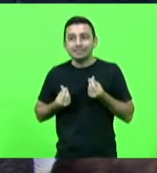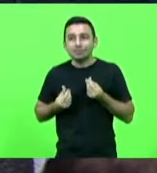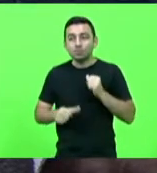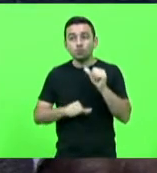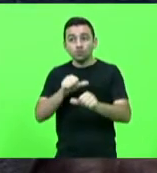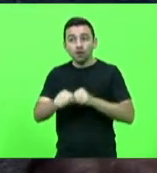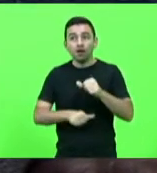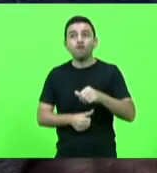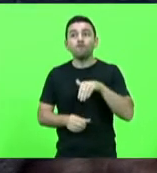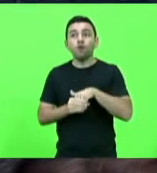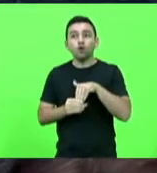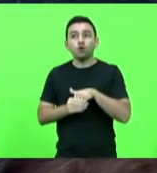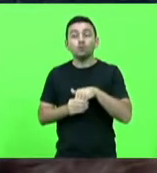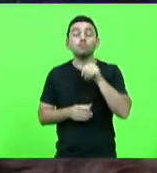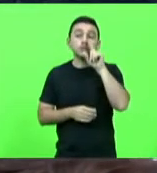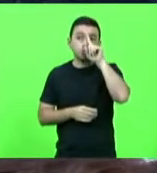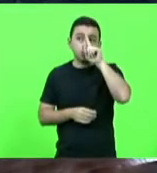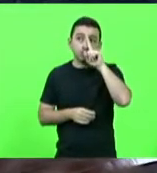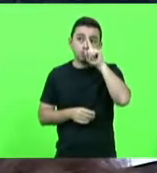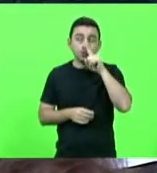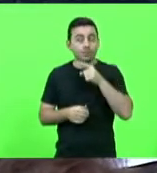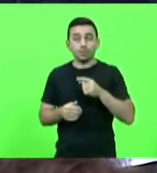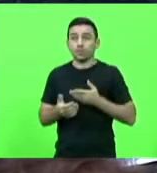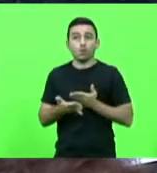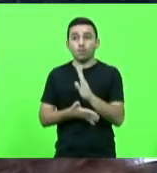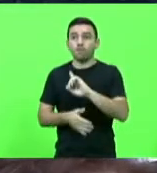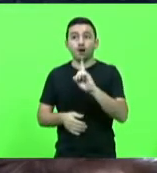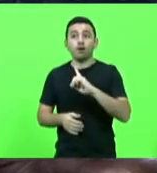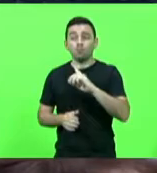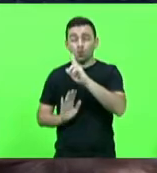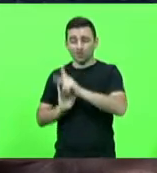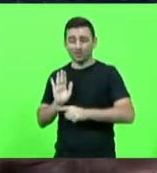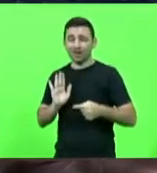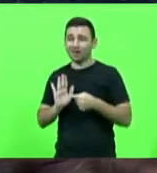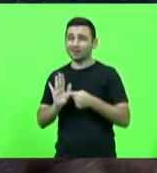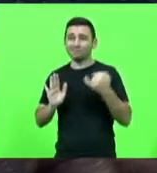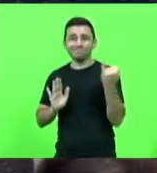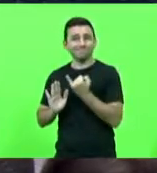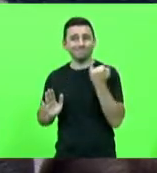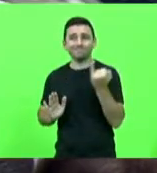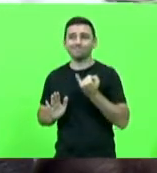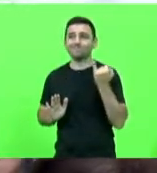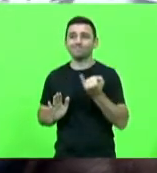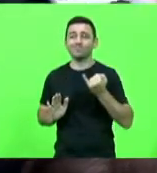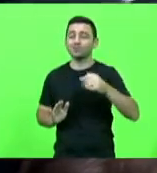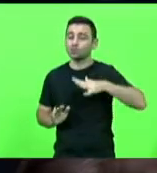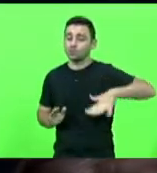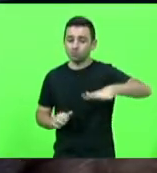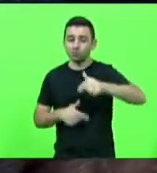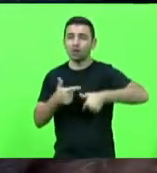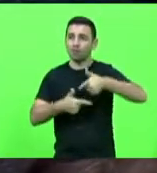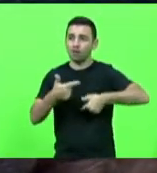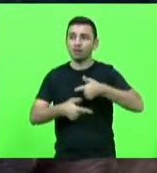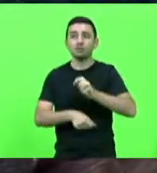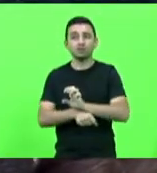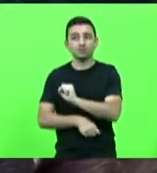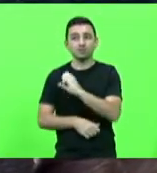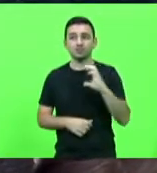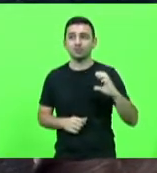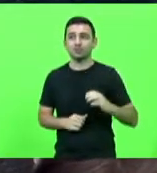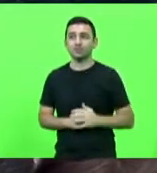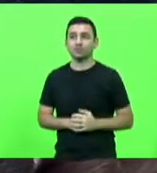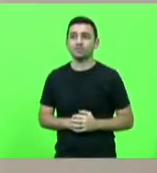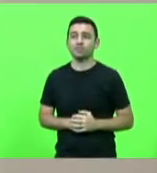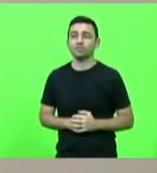porque estava em risco, nós não aprovarmos um projeto extremamente importante para o trabalhador aqui do nosso Estado. Muito